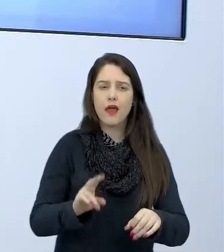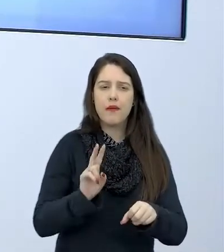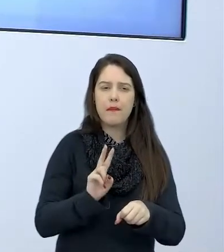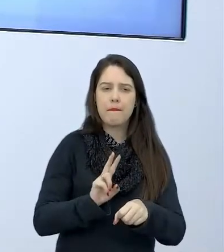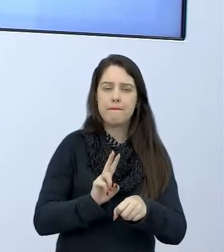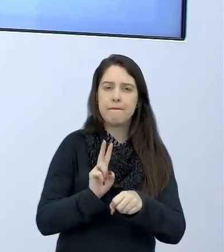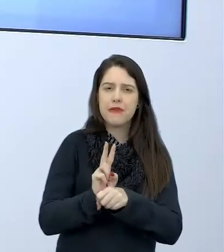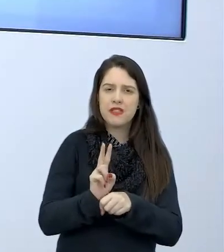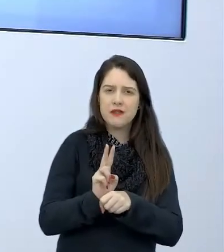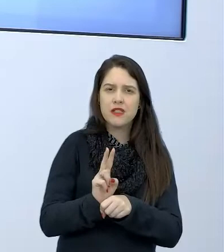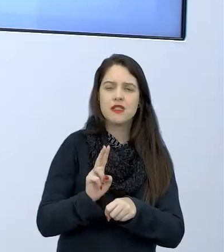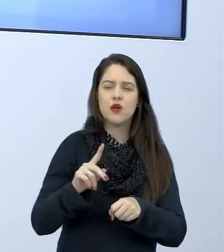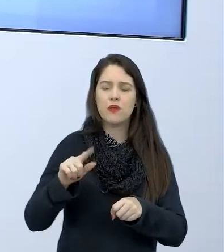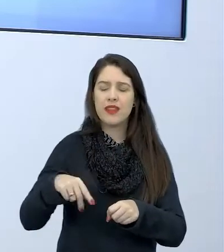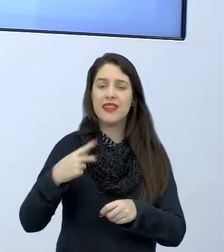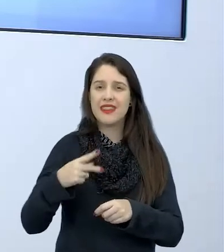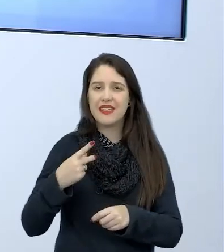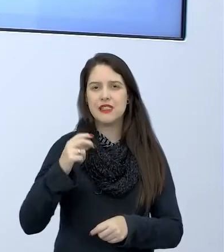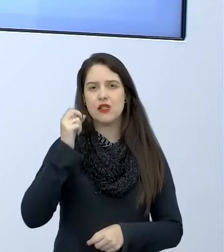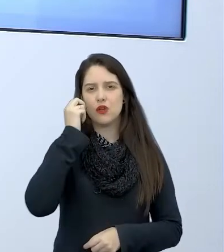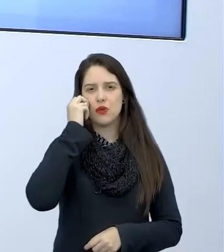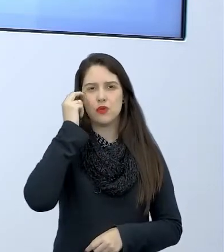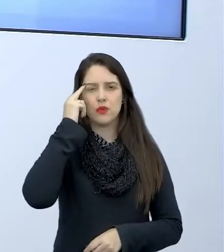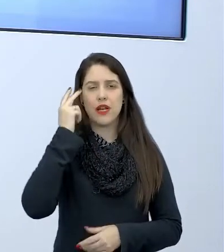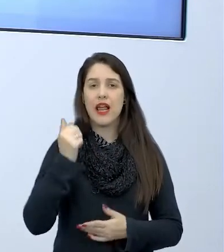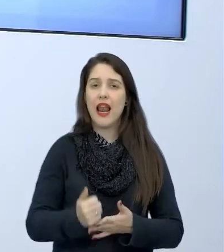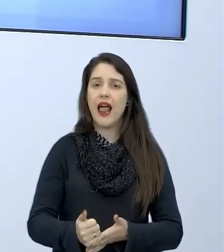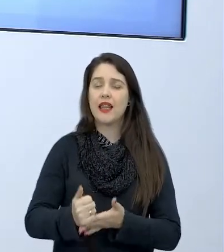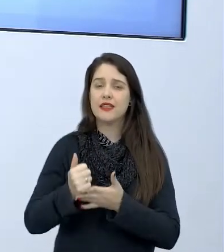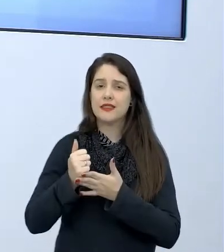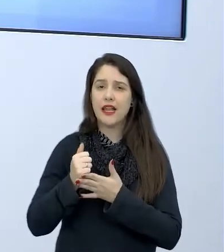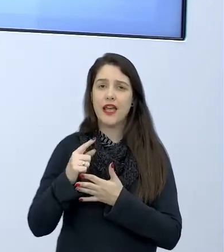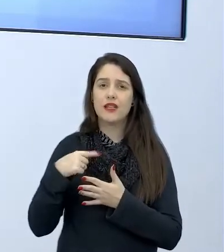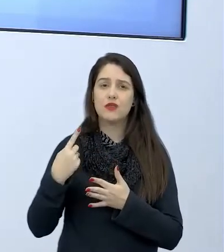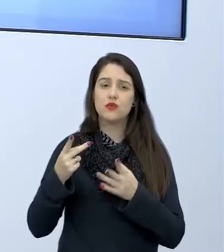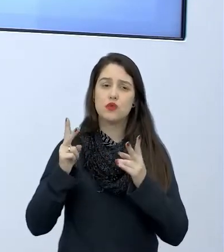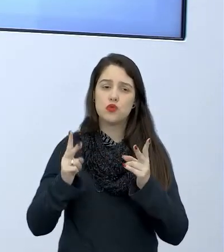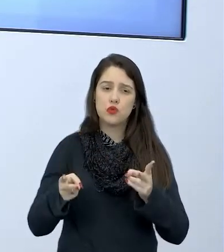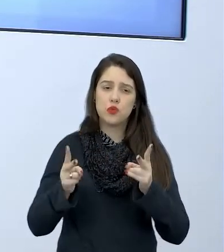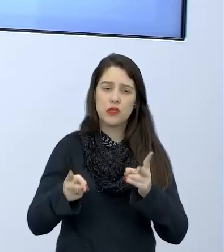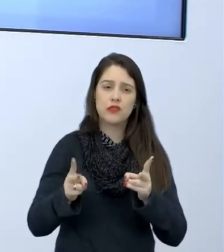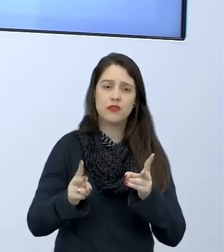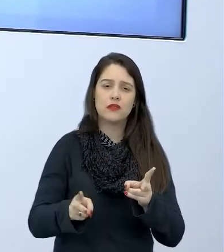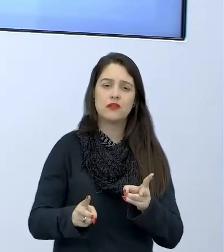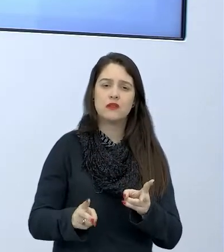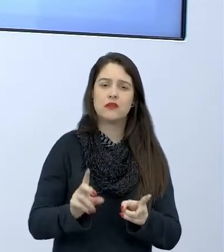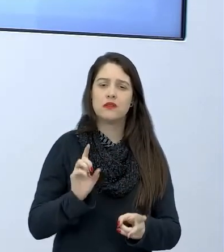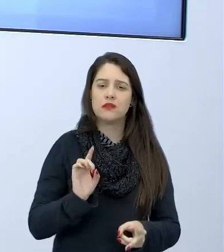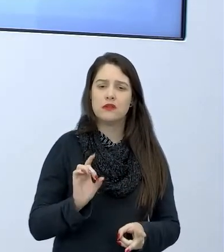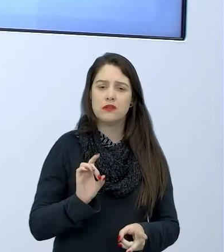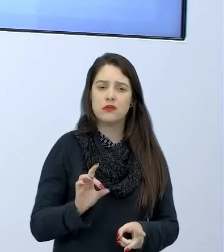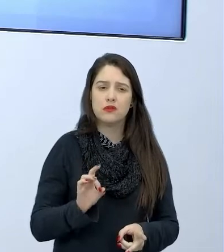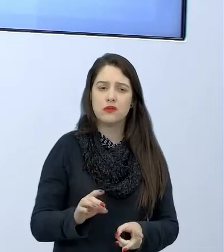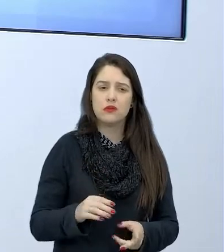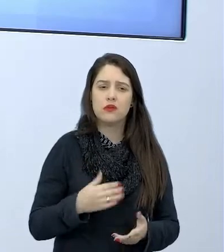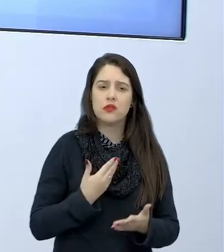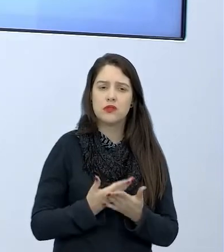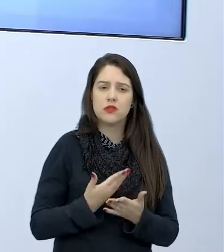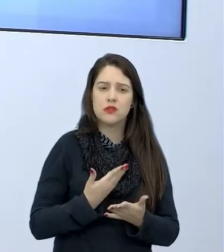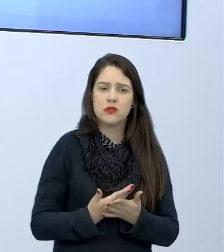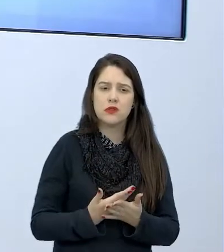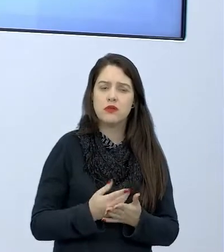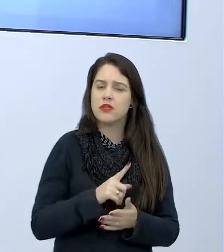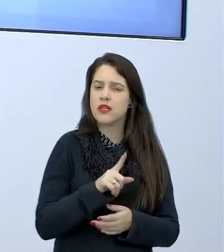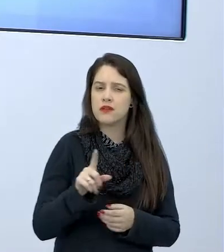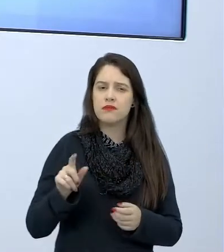dessa cultura, né? E aí ela traz, continuando aqui, que a maioria dos participantes do estudo, né, o que eles